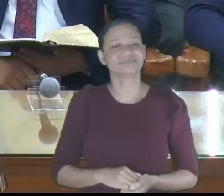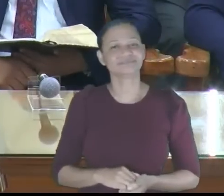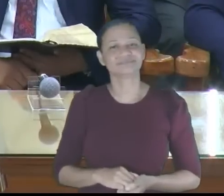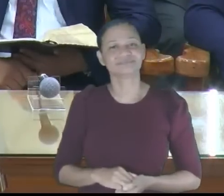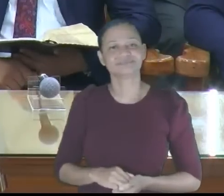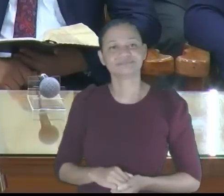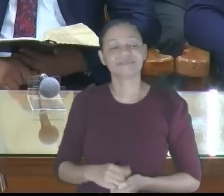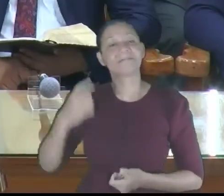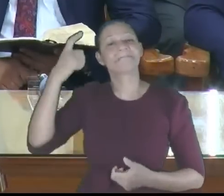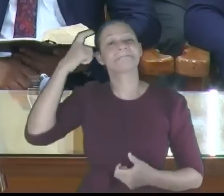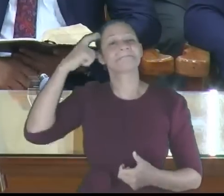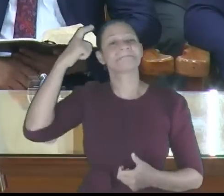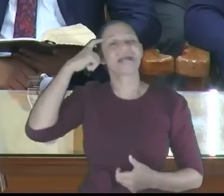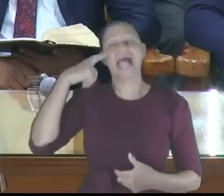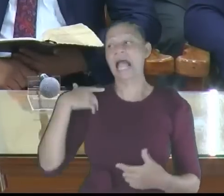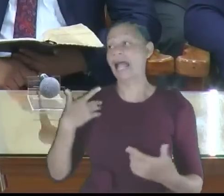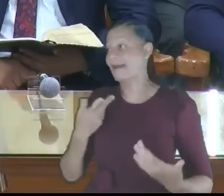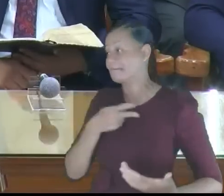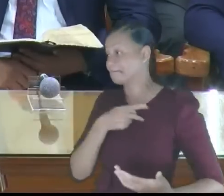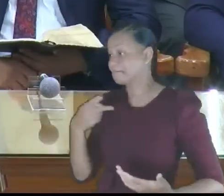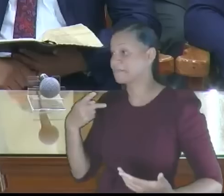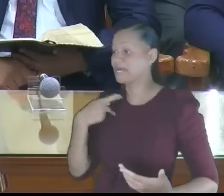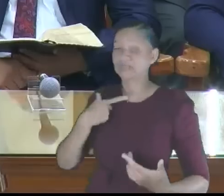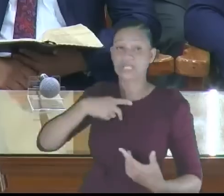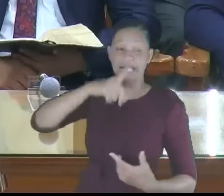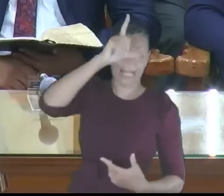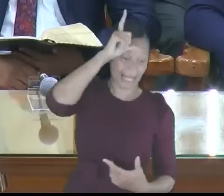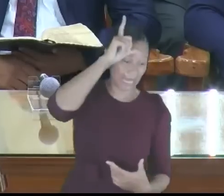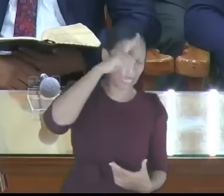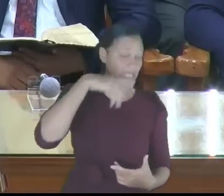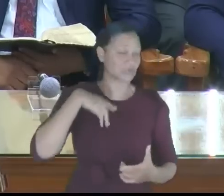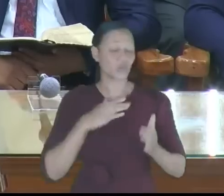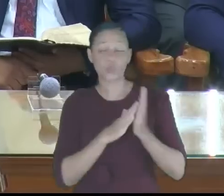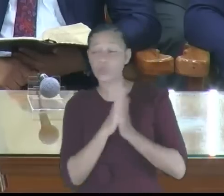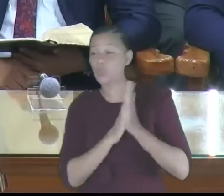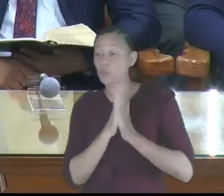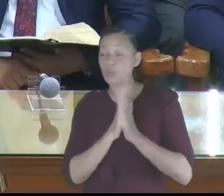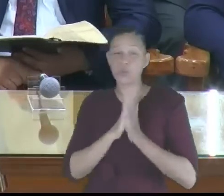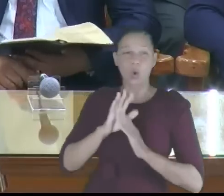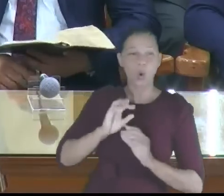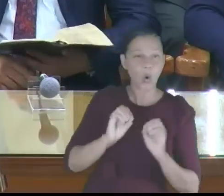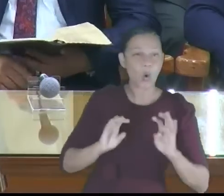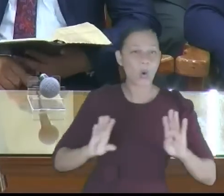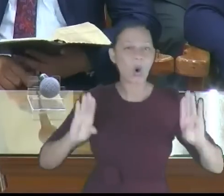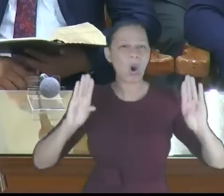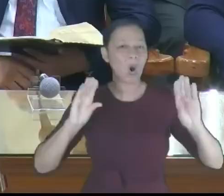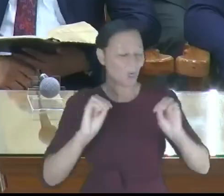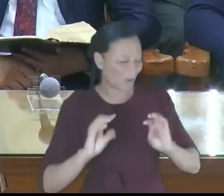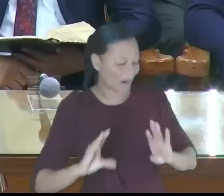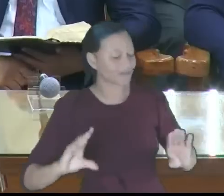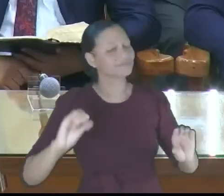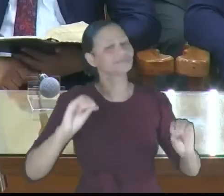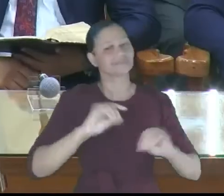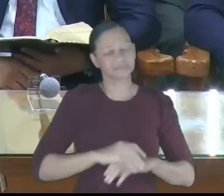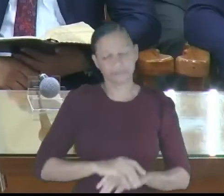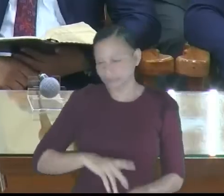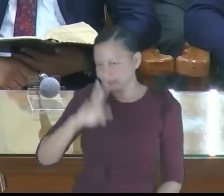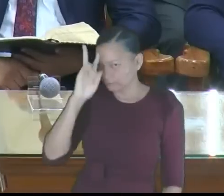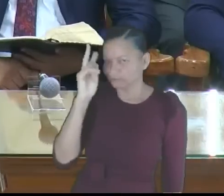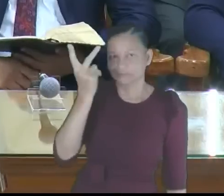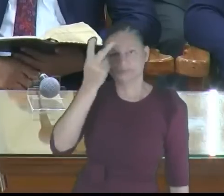Quem pensar que ser pastor, ser dirigente é uma farra, está redondamente com